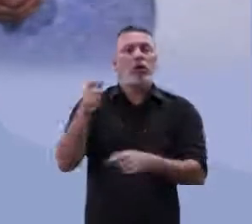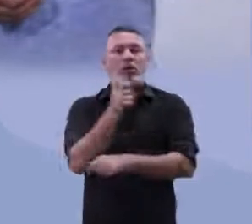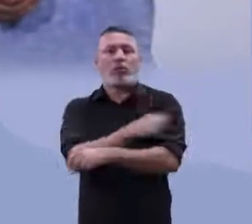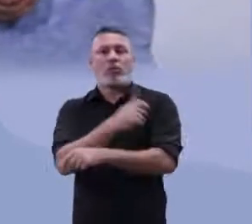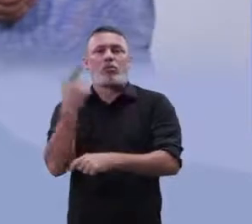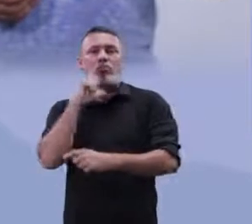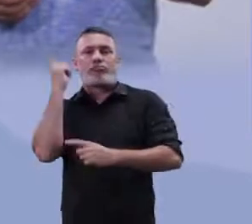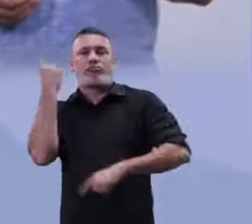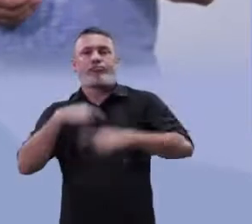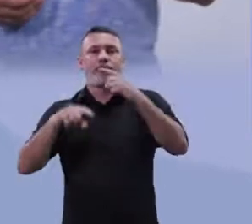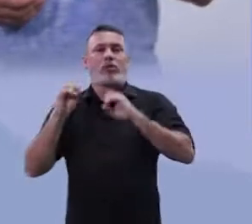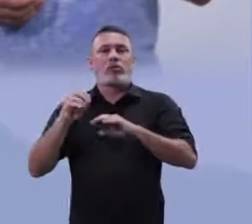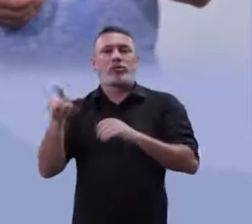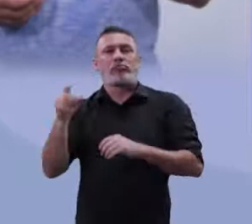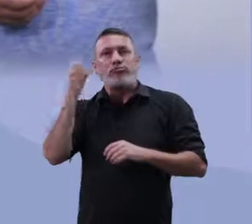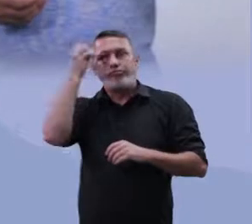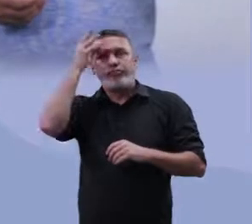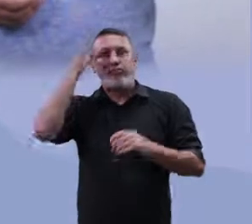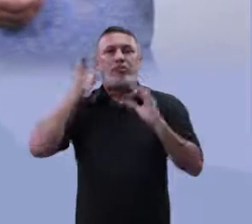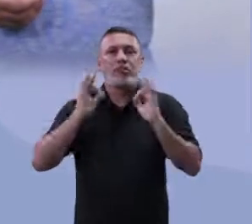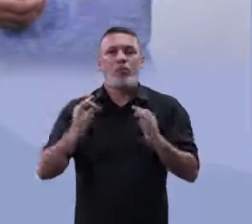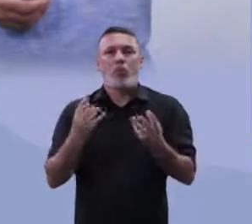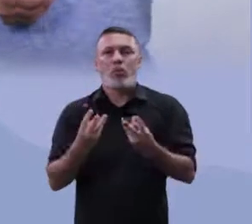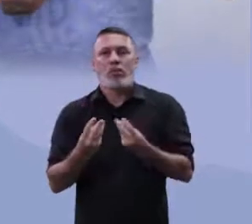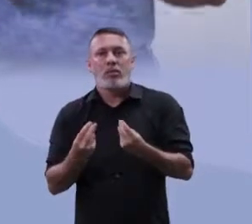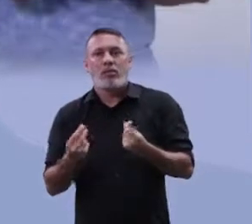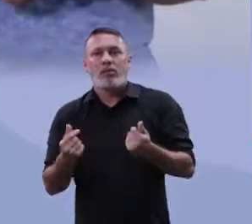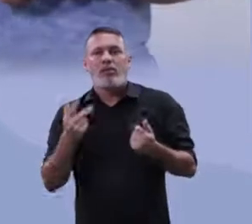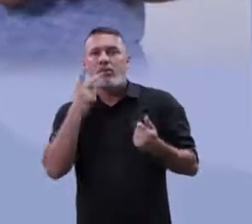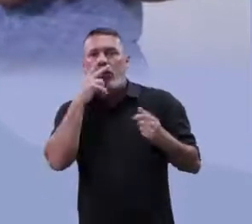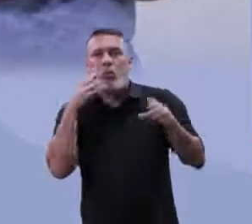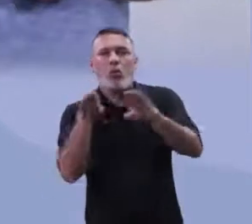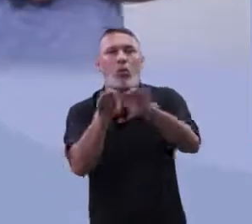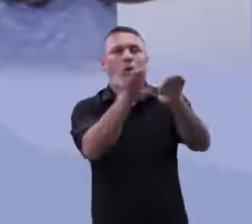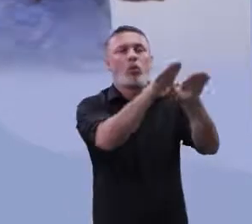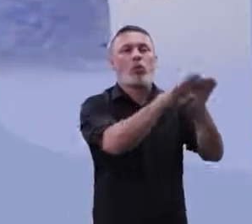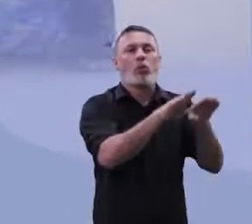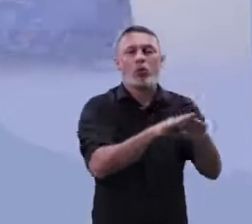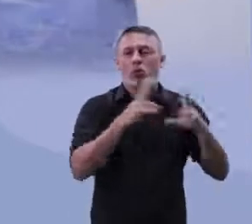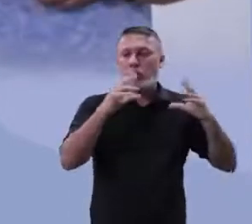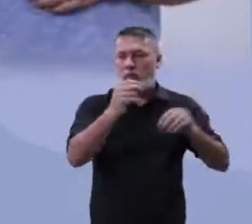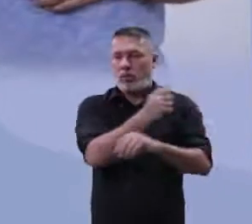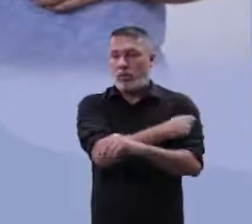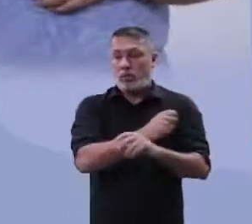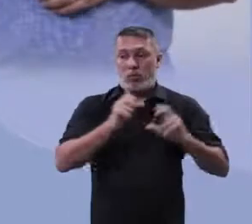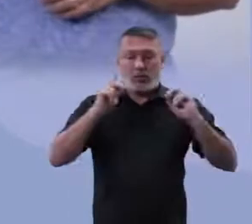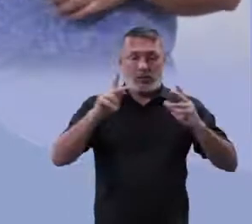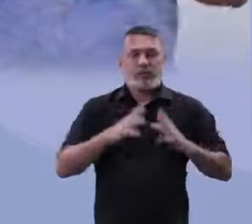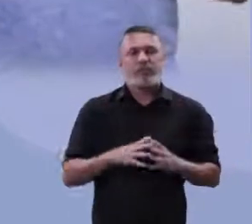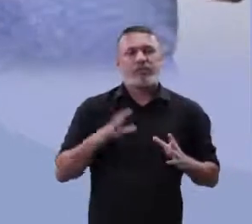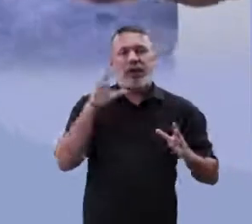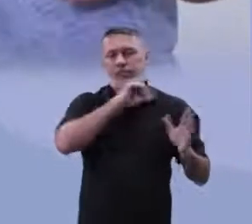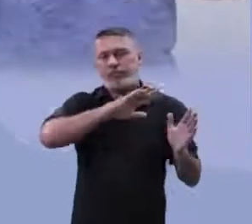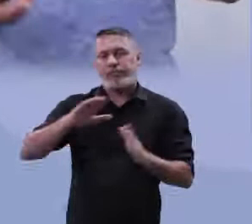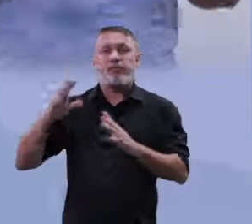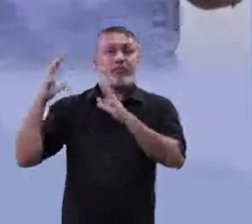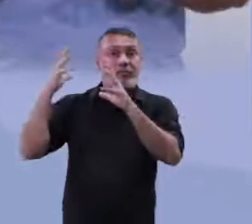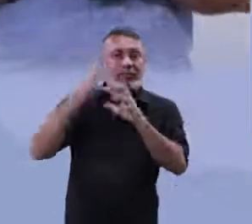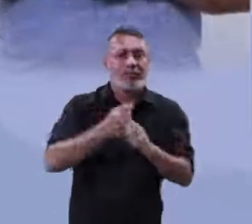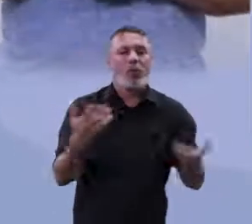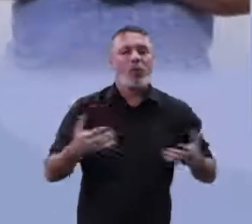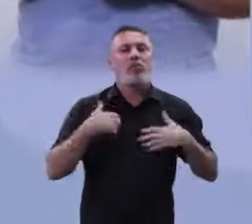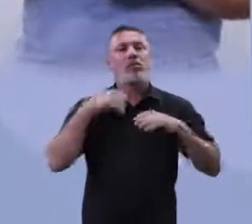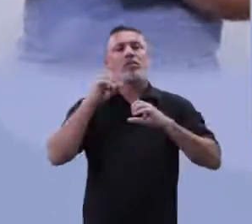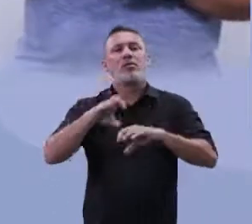aluno tenha uma educação satisfatória de qualidade, da mesma forma que os determinados de todos os alunos, ok? Então, para